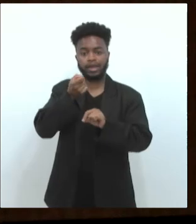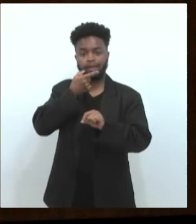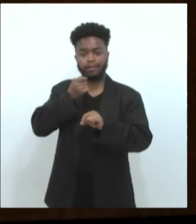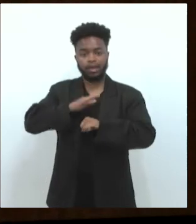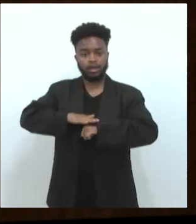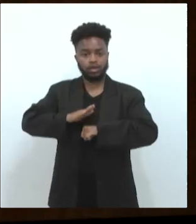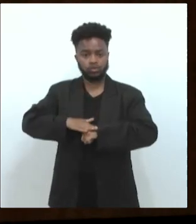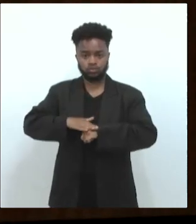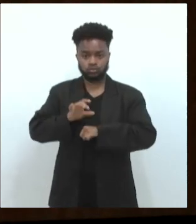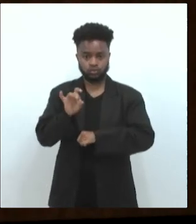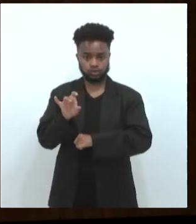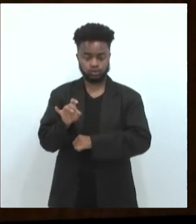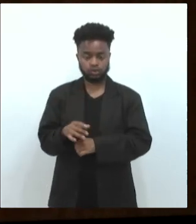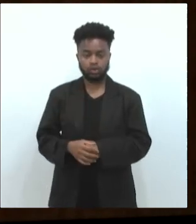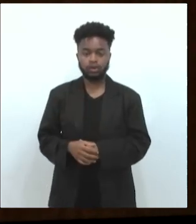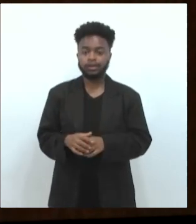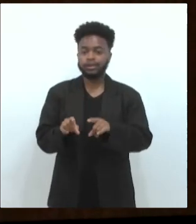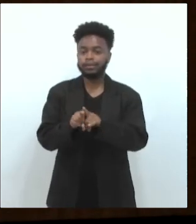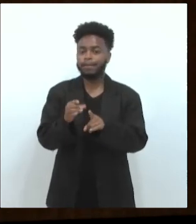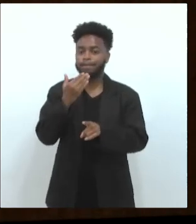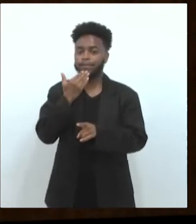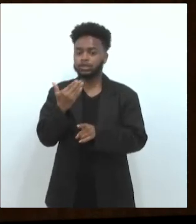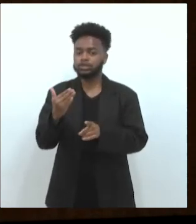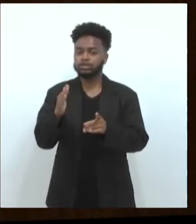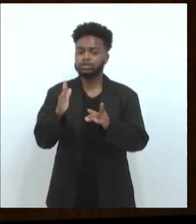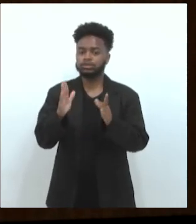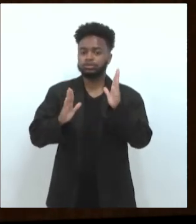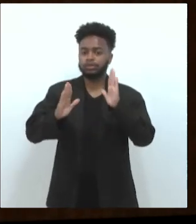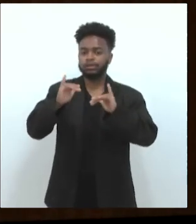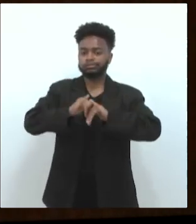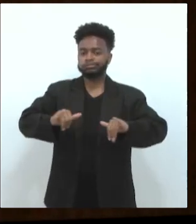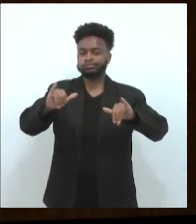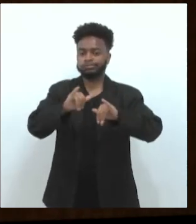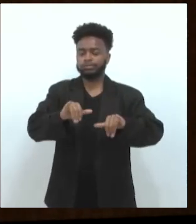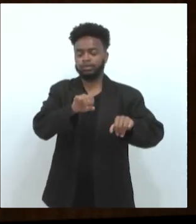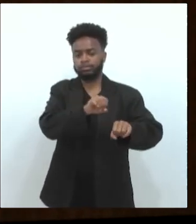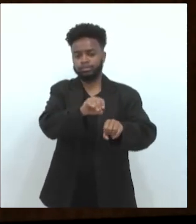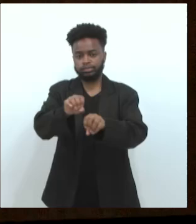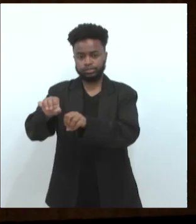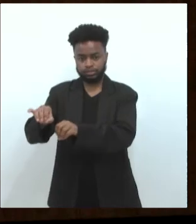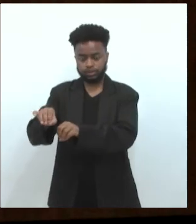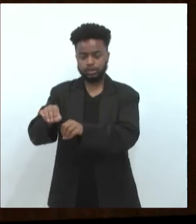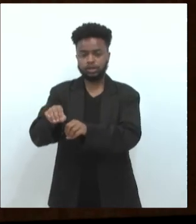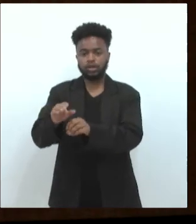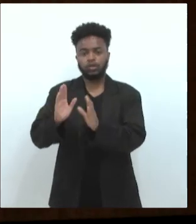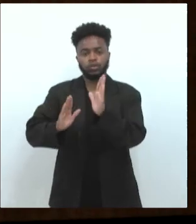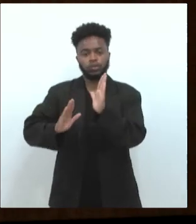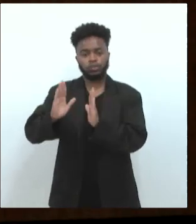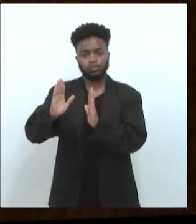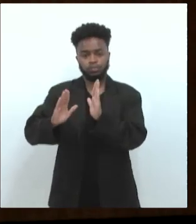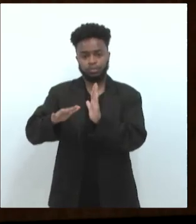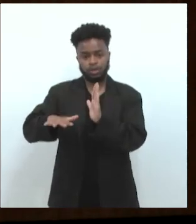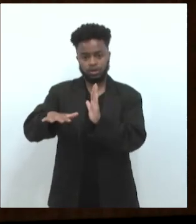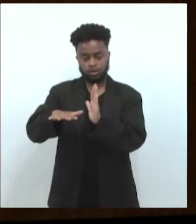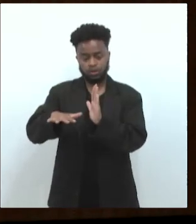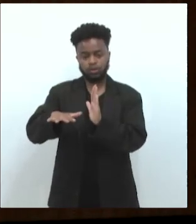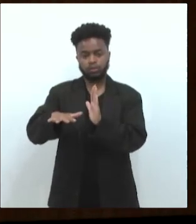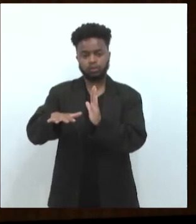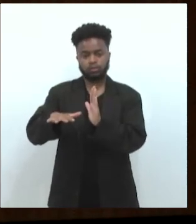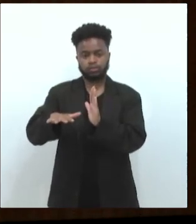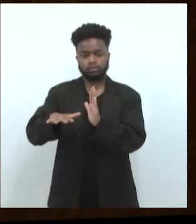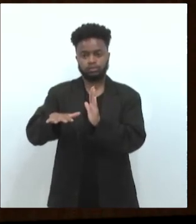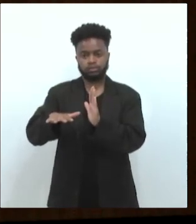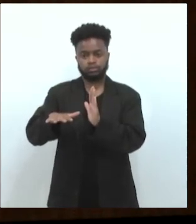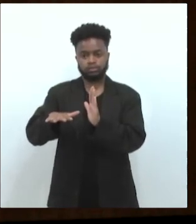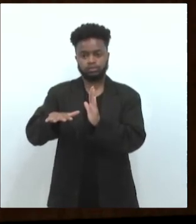automedicação, para solicitar que as campanhas educativas desenvolvidas durante este período, isto é,